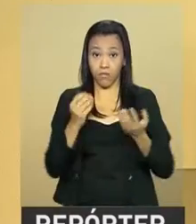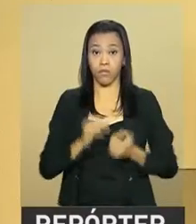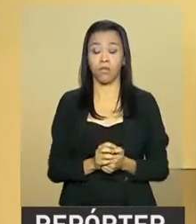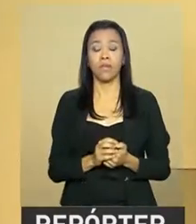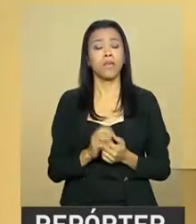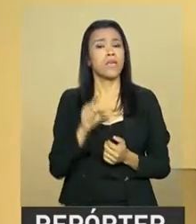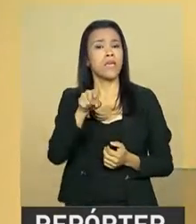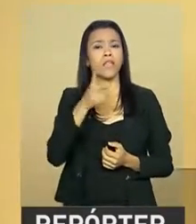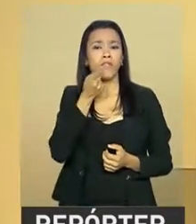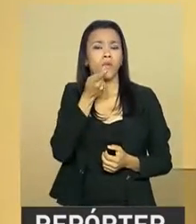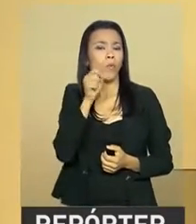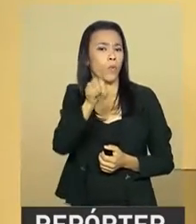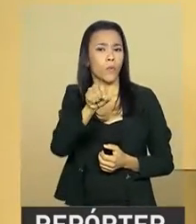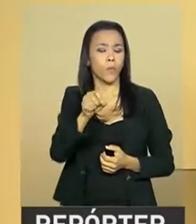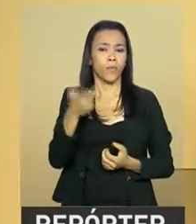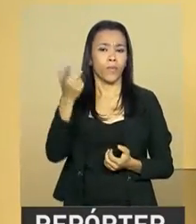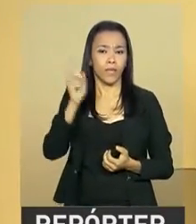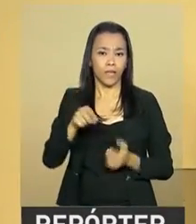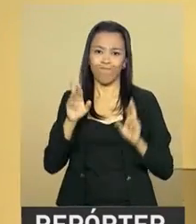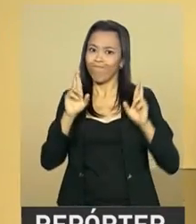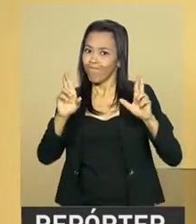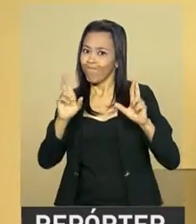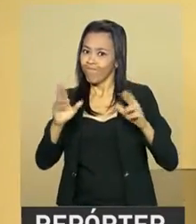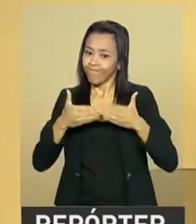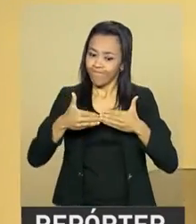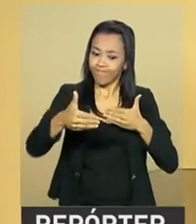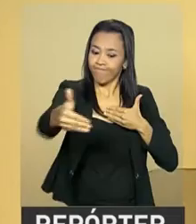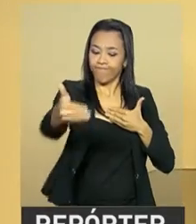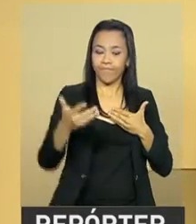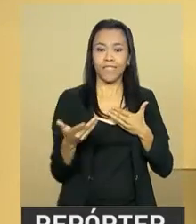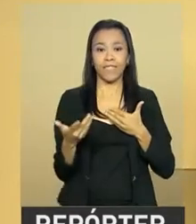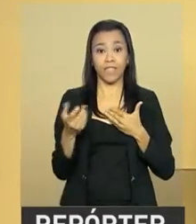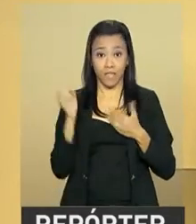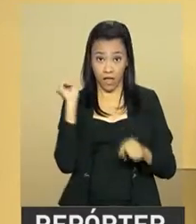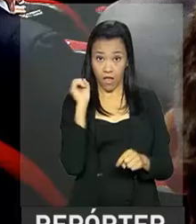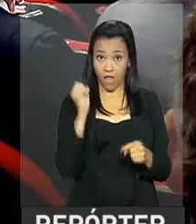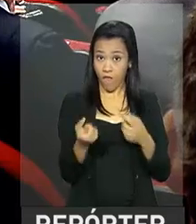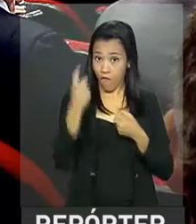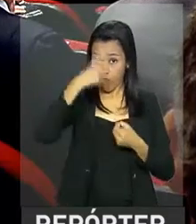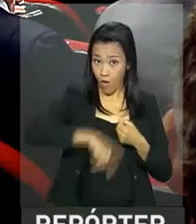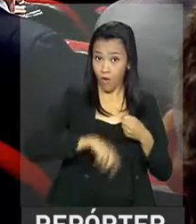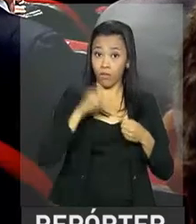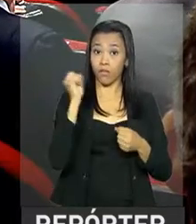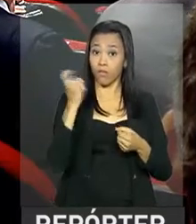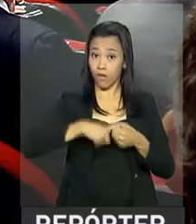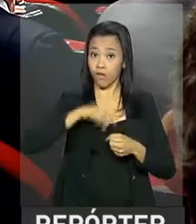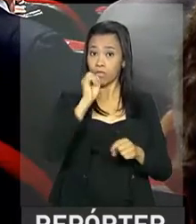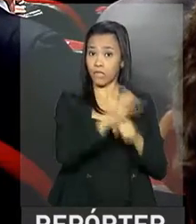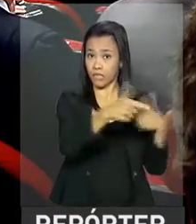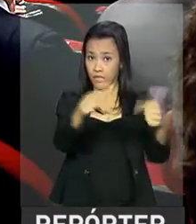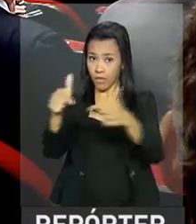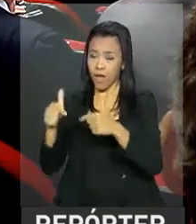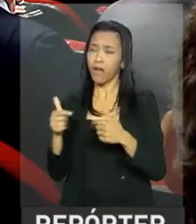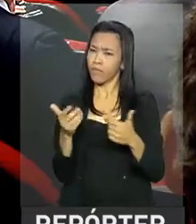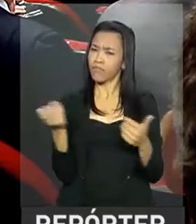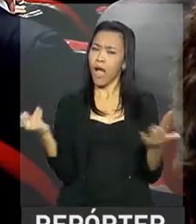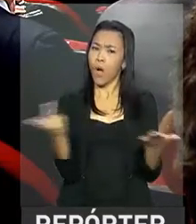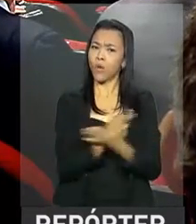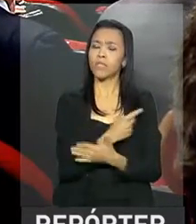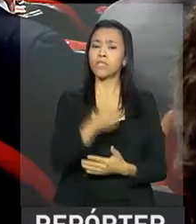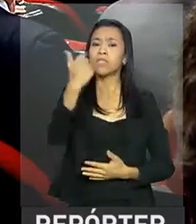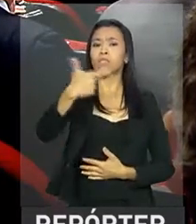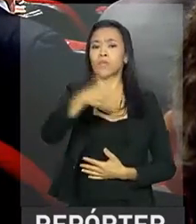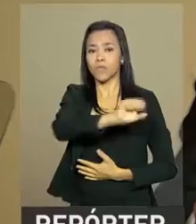segundo michel temer a expectativa é que a retomada da geração de empregos aconteça até o segundo semestre de